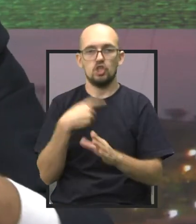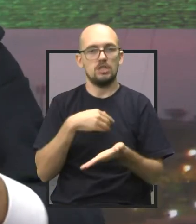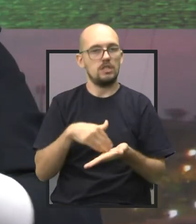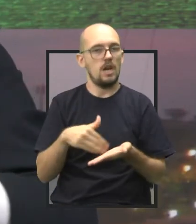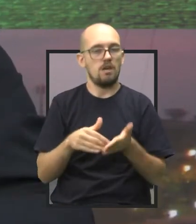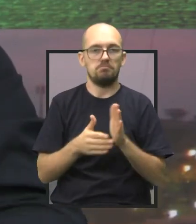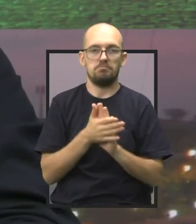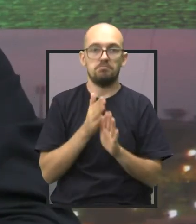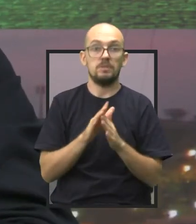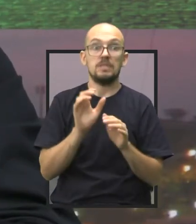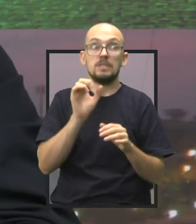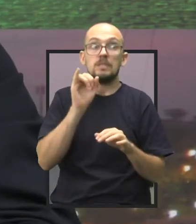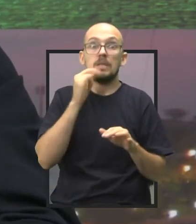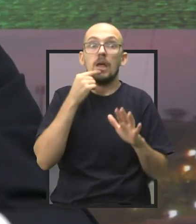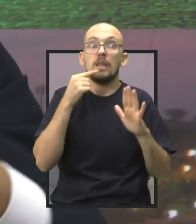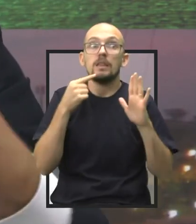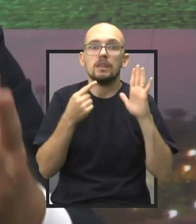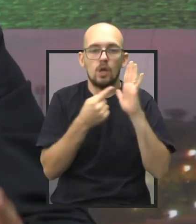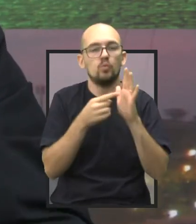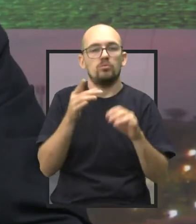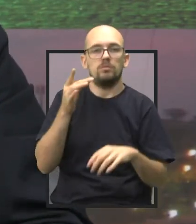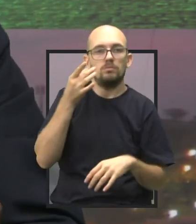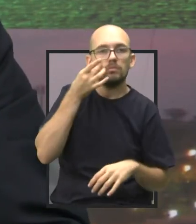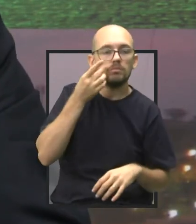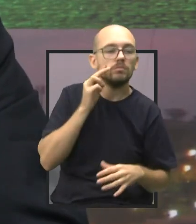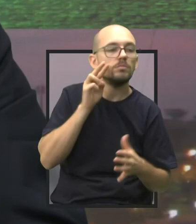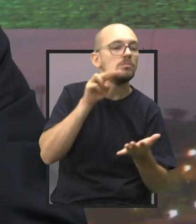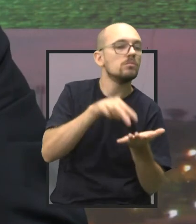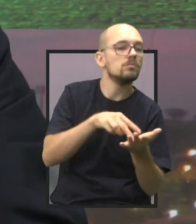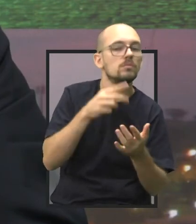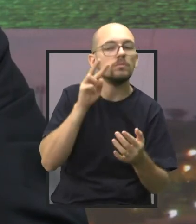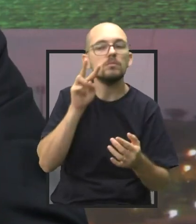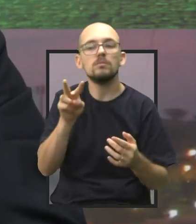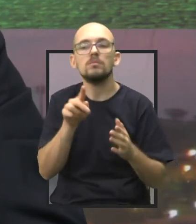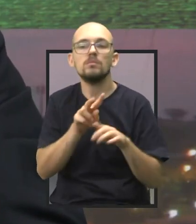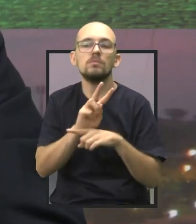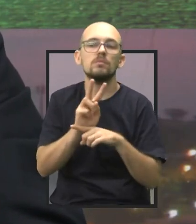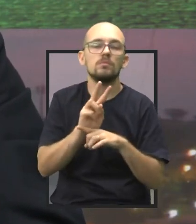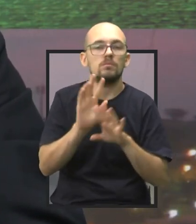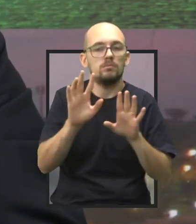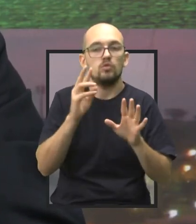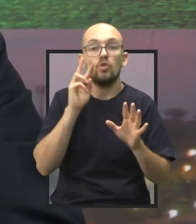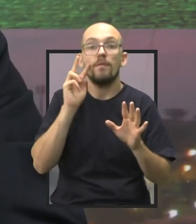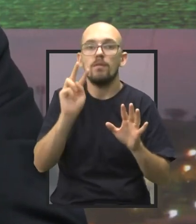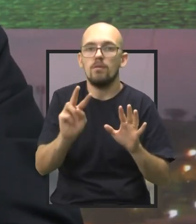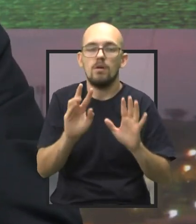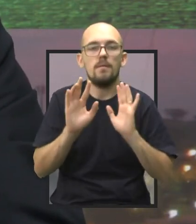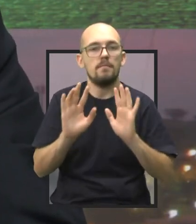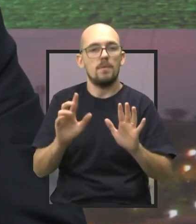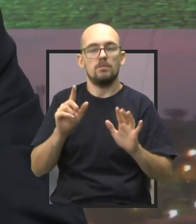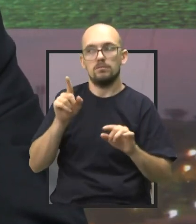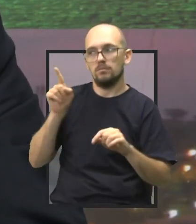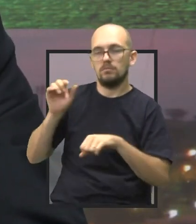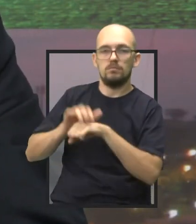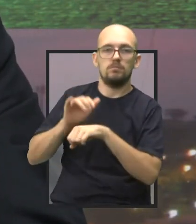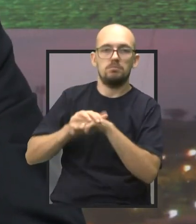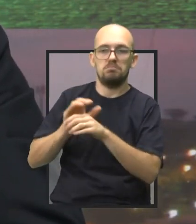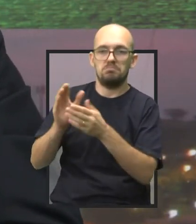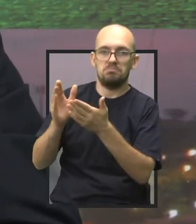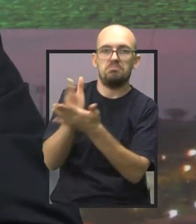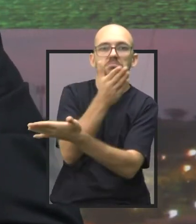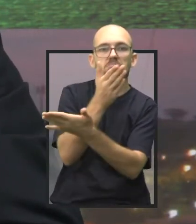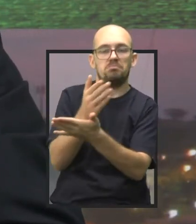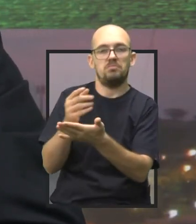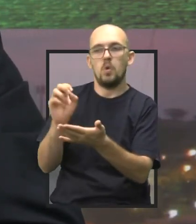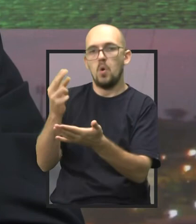quando há alguma denúncia, né? A secretaria está lá à disposição com relação a isso. Mas a competência não